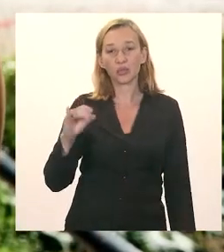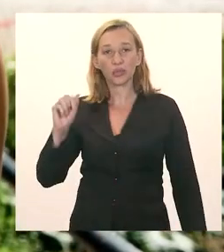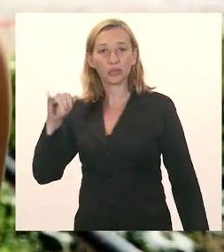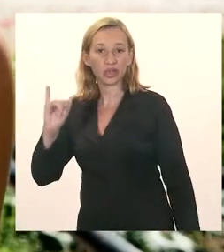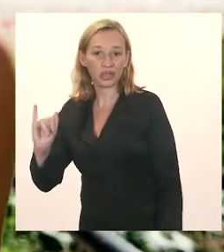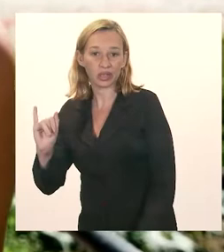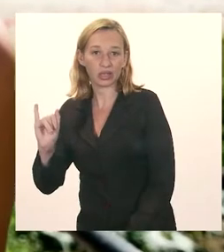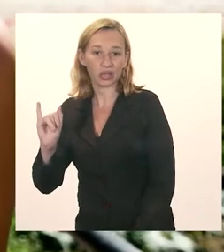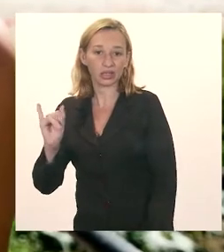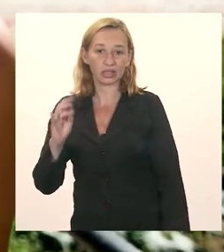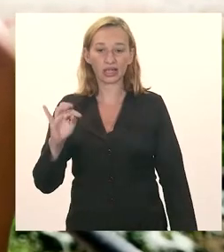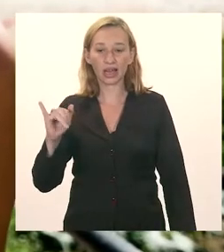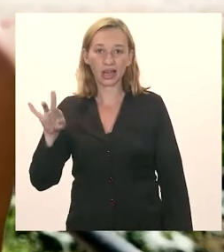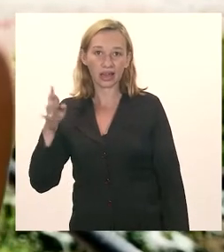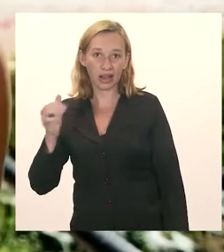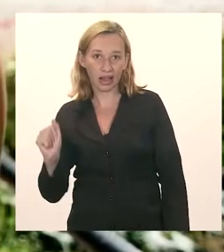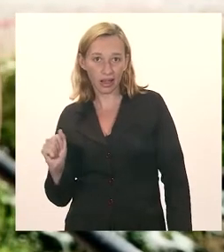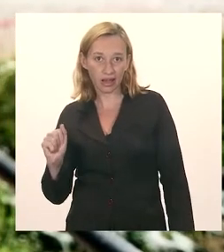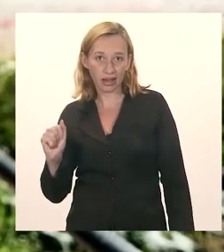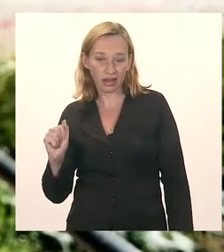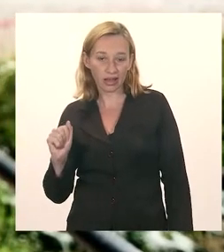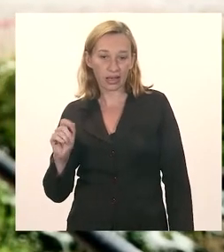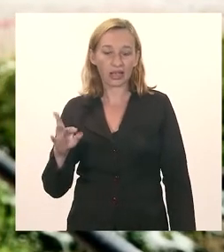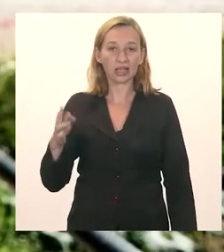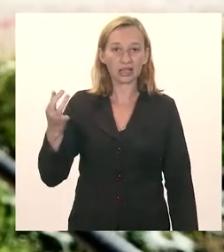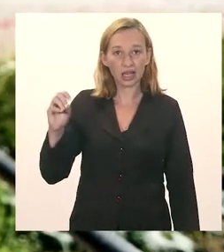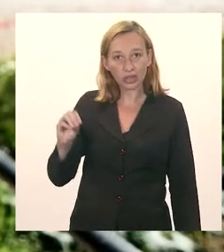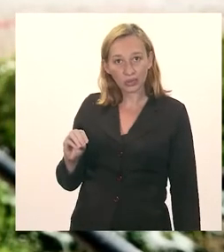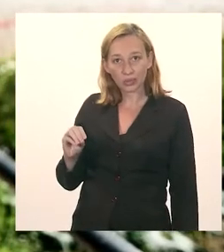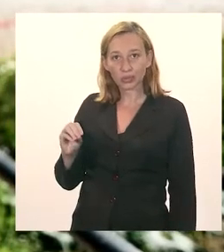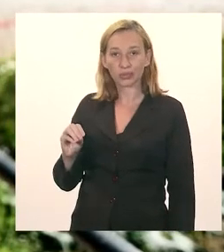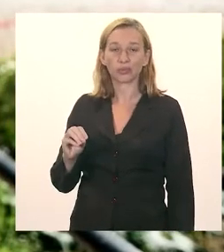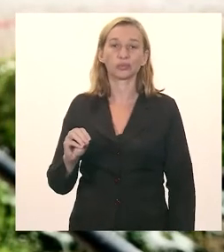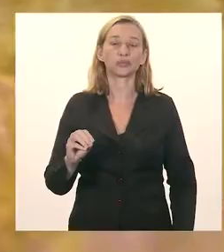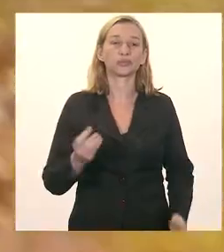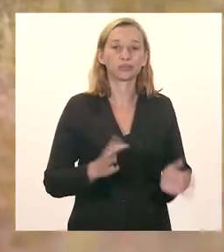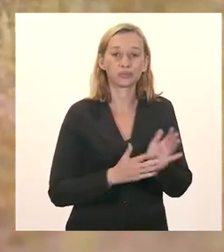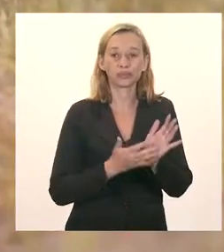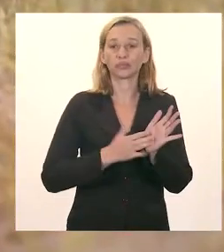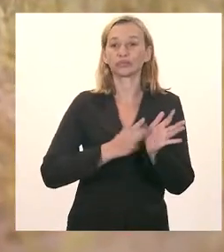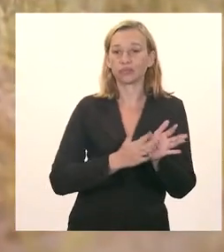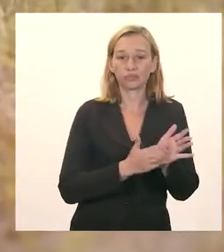Cacumbi, Taiera, Reisado.